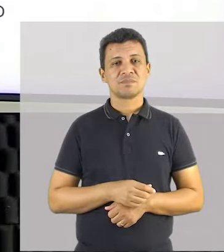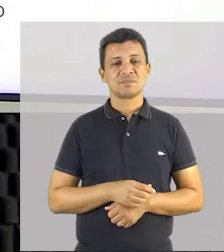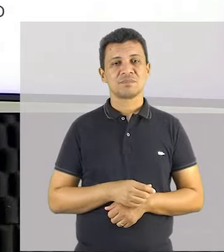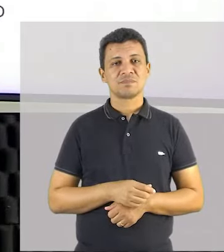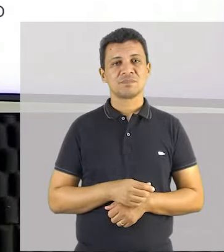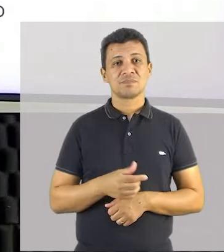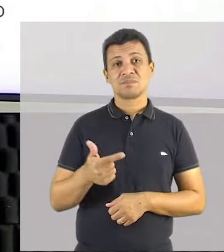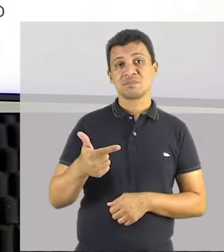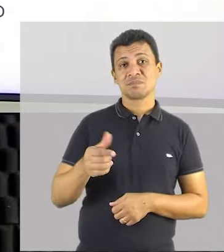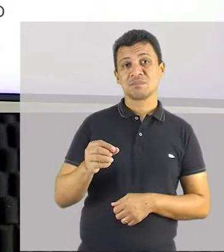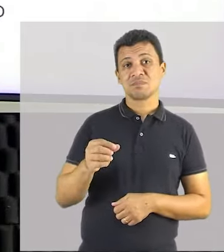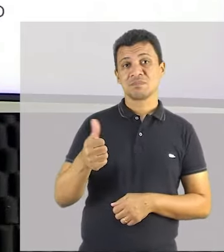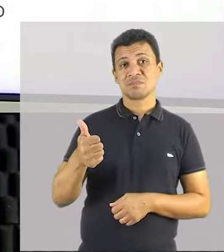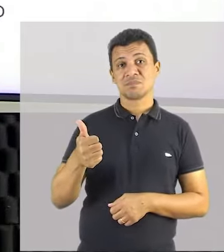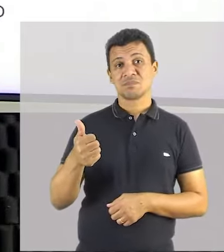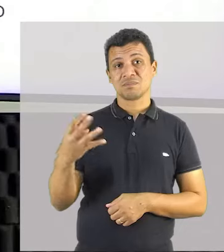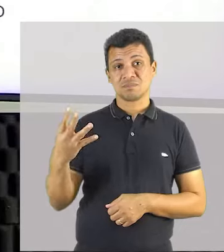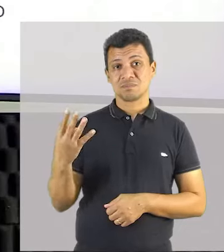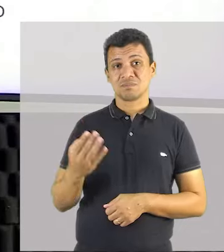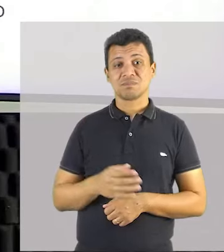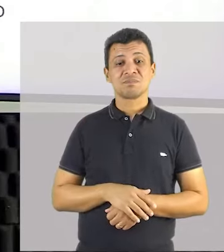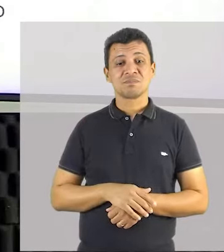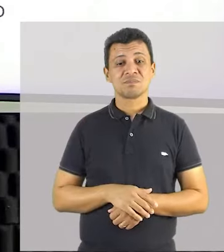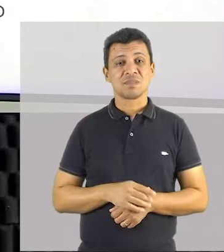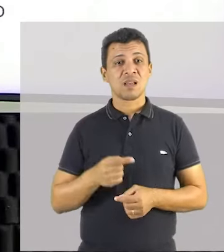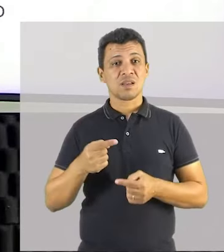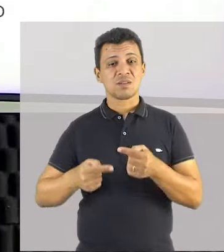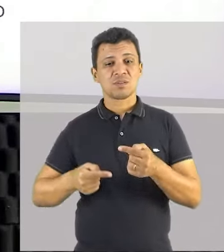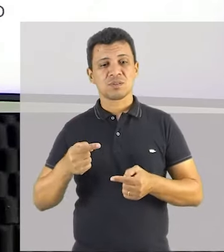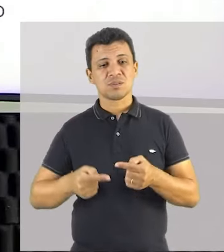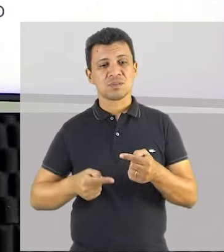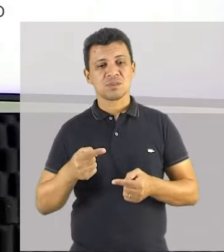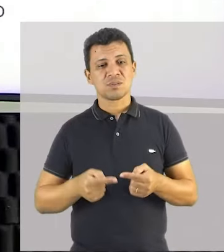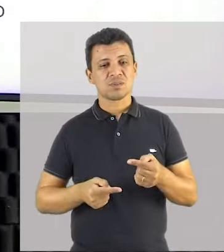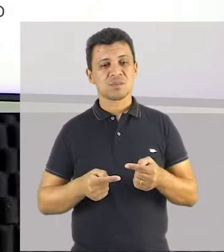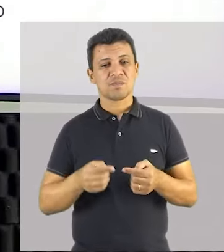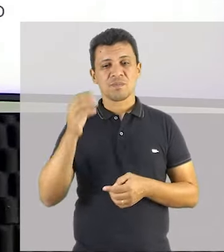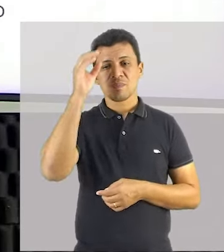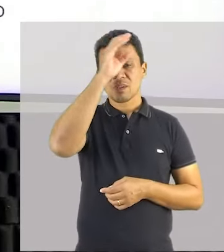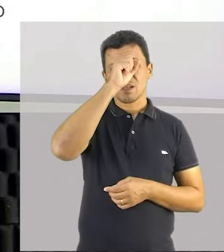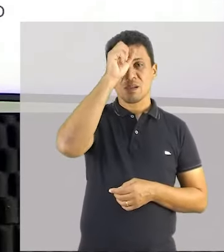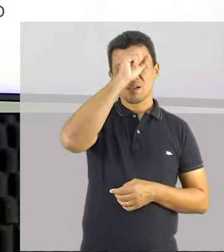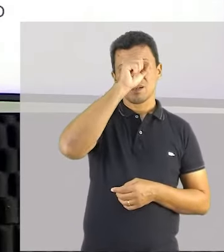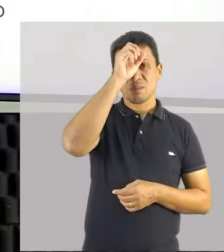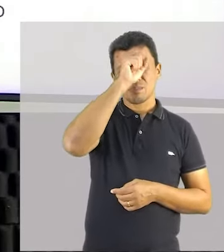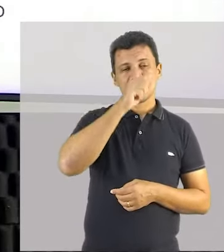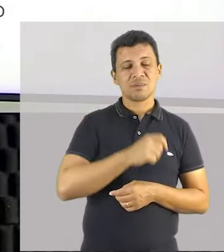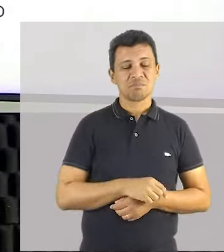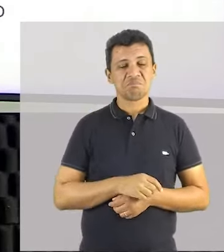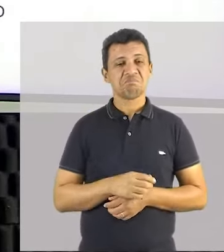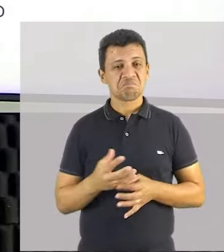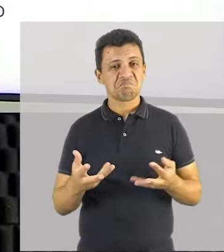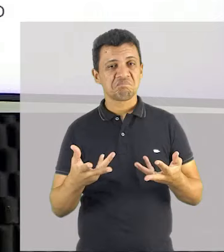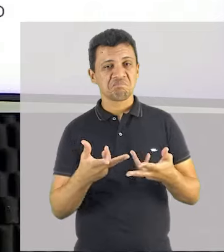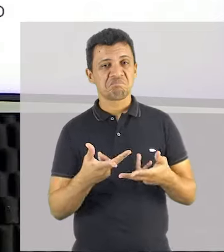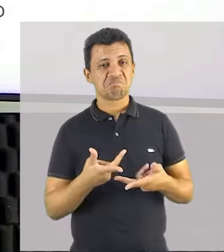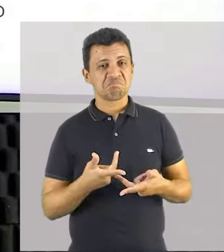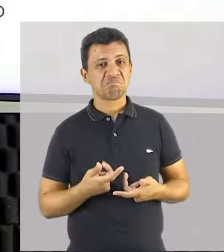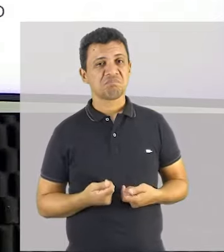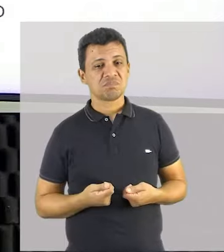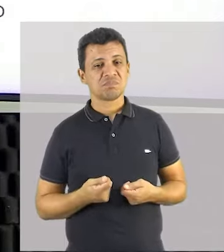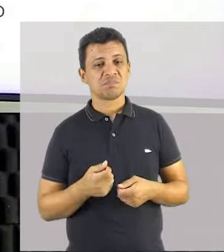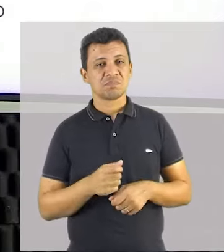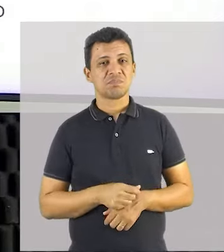e mais uma vez aqui discutir e aprender aqui mais um pouco para poder a gente ficar craque aí para